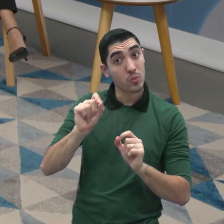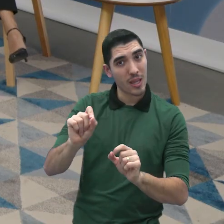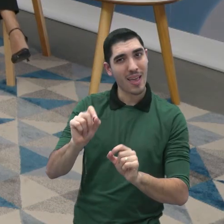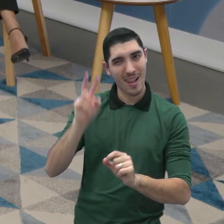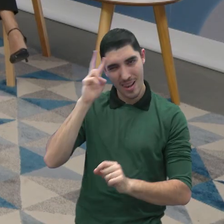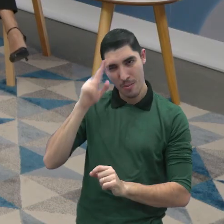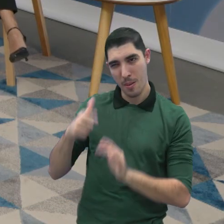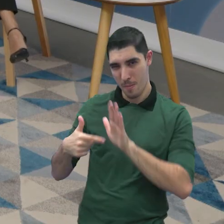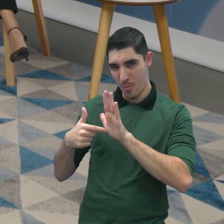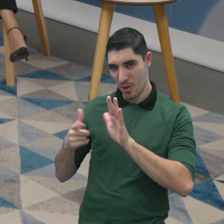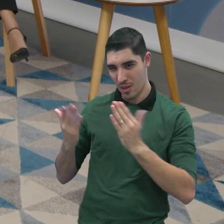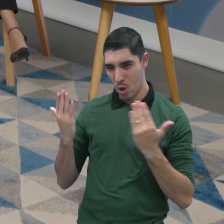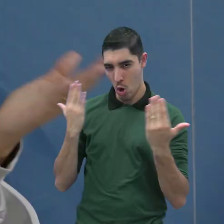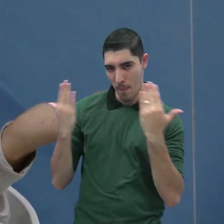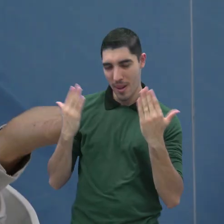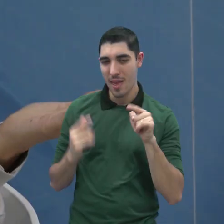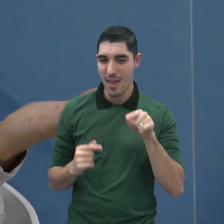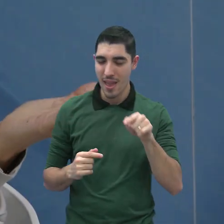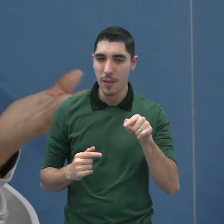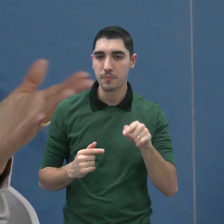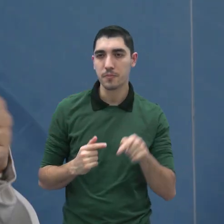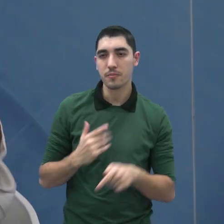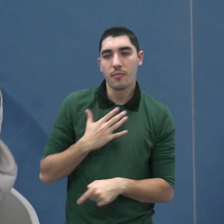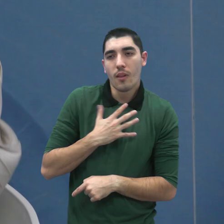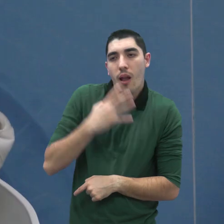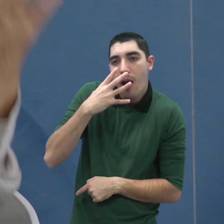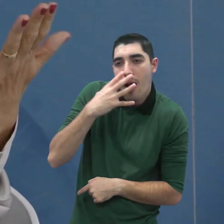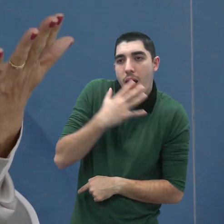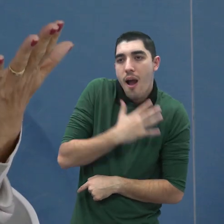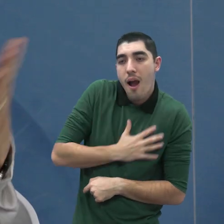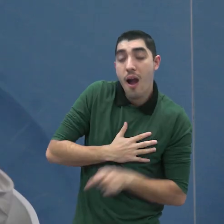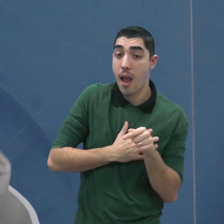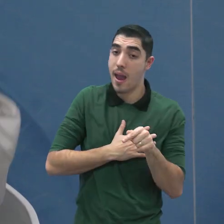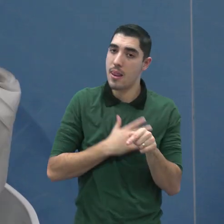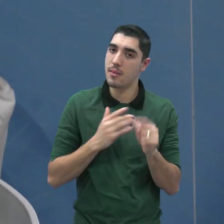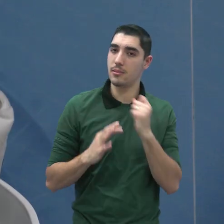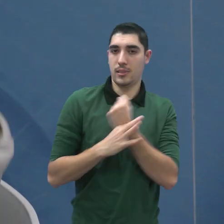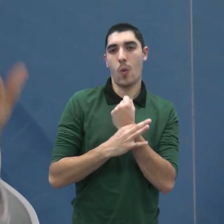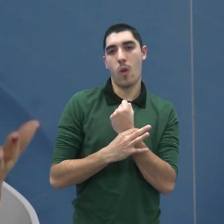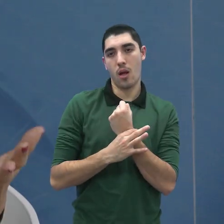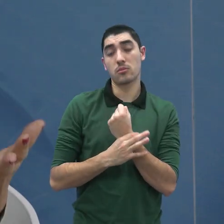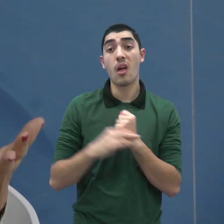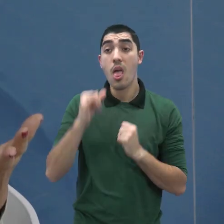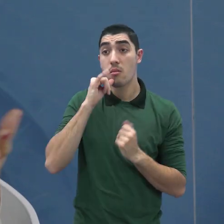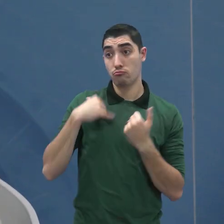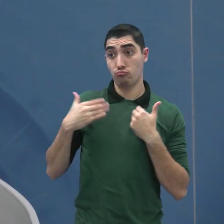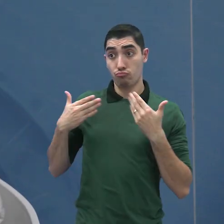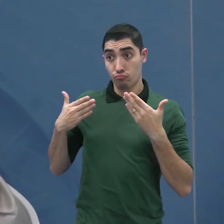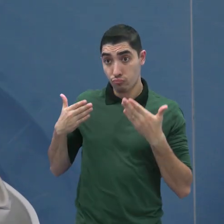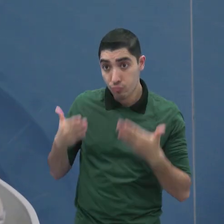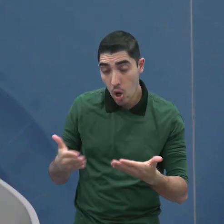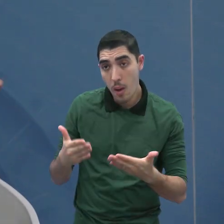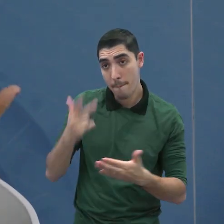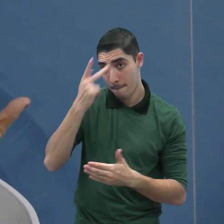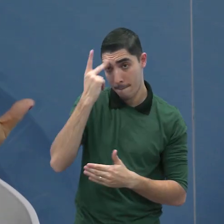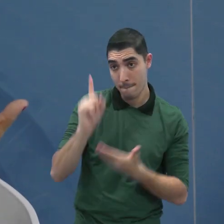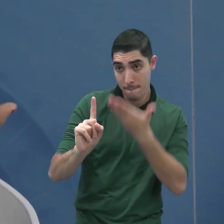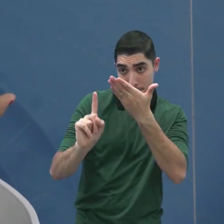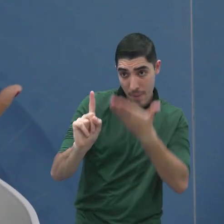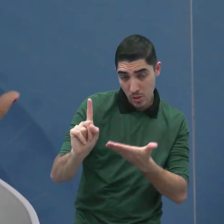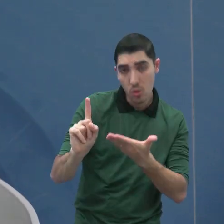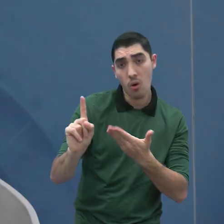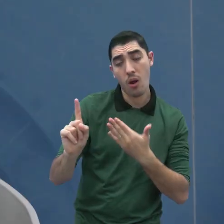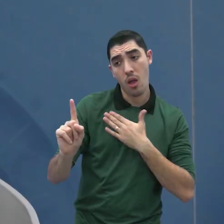na paixão e no fanatismo, ela é mais segura, porque quando a gente fala de paixão, a gente já espera que você